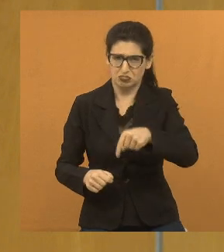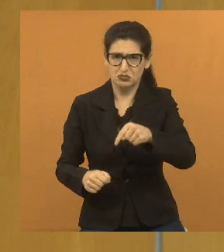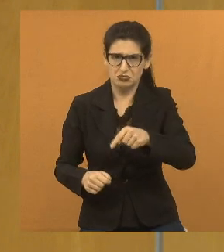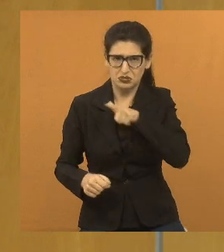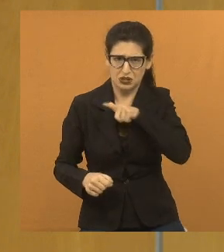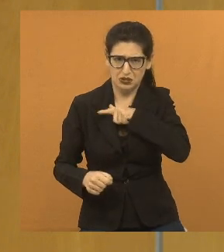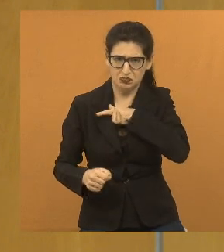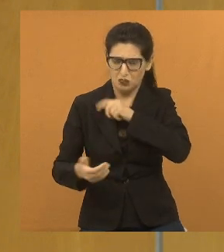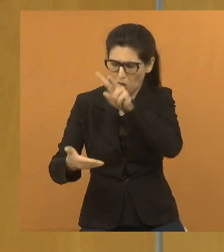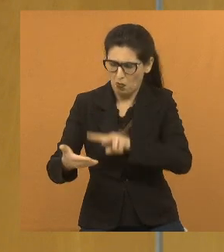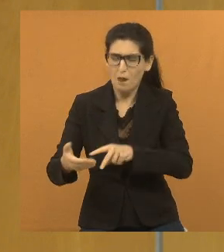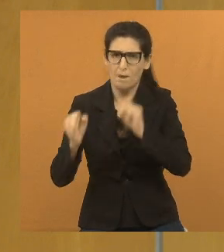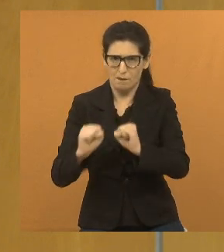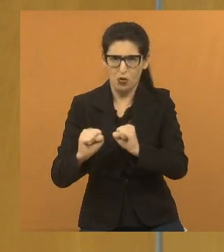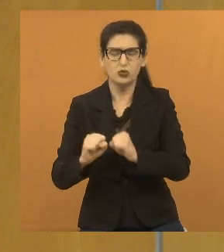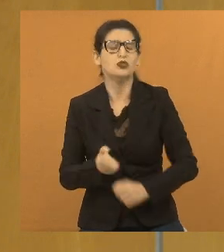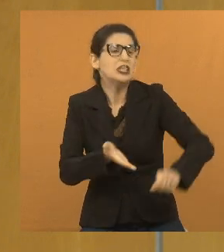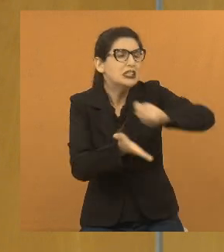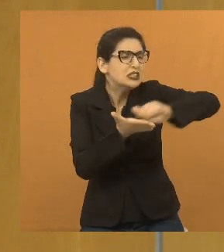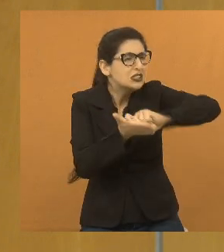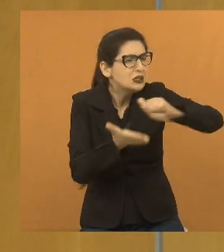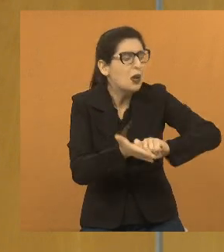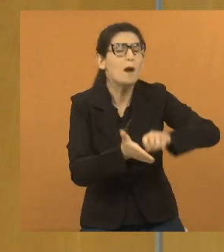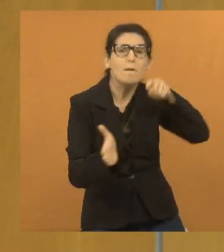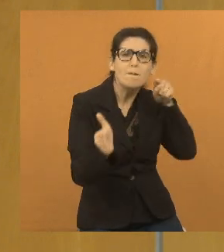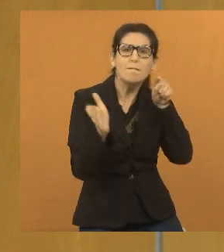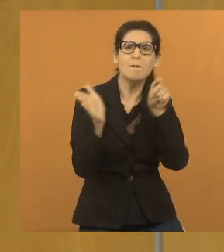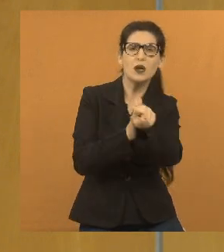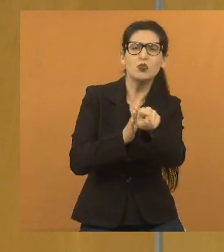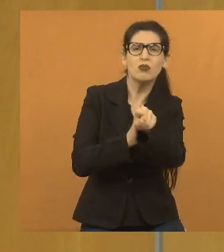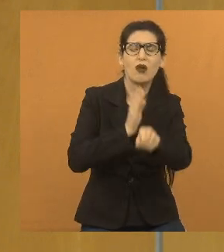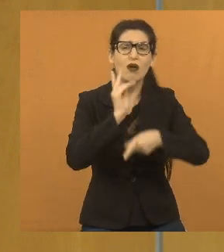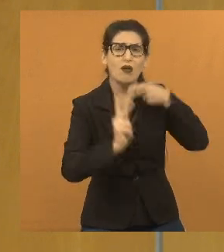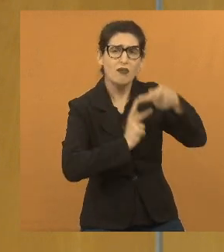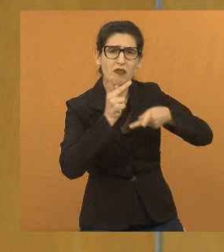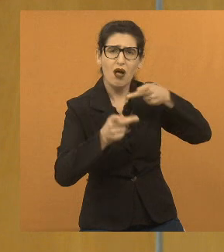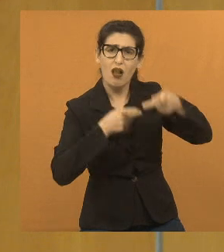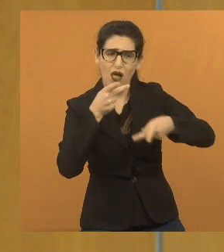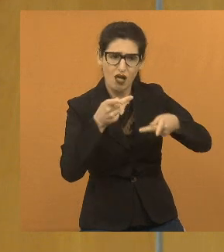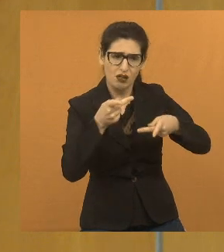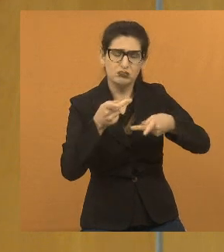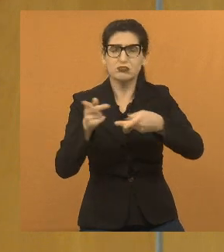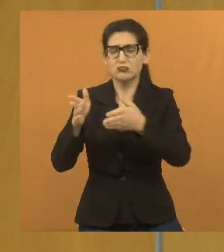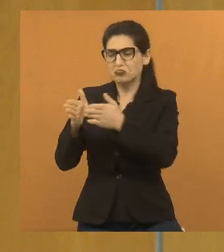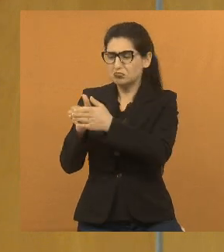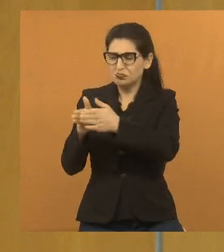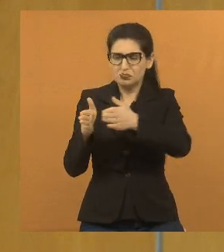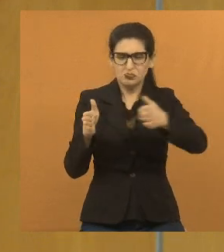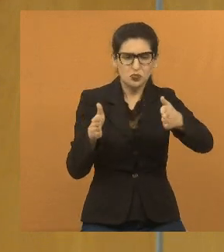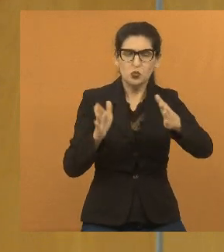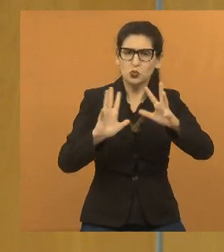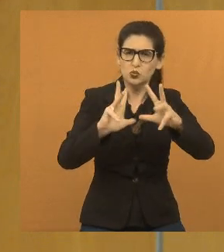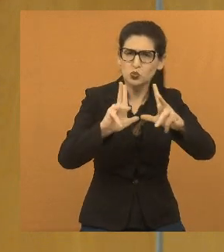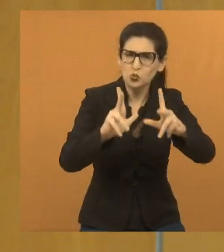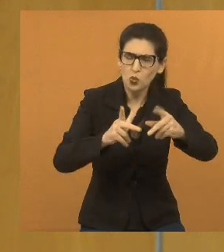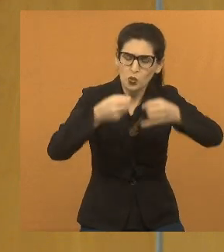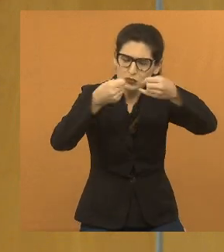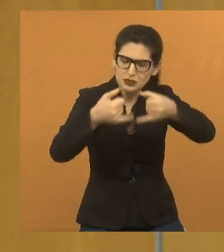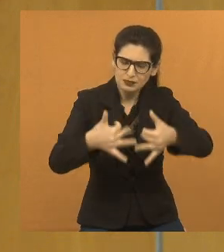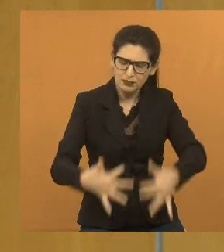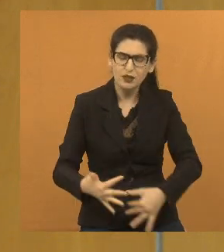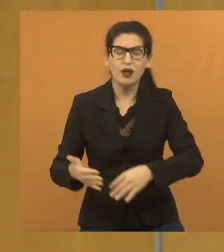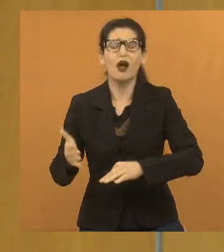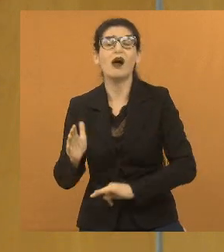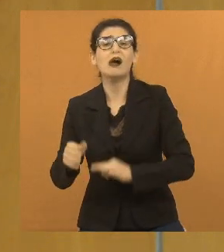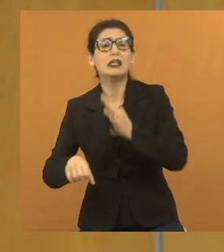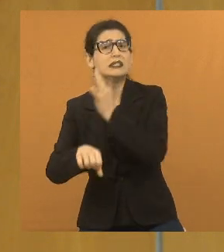A inscrição para perguntas e uso da palavra acontecerá durante a apresentação técnica.